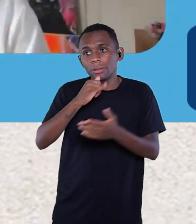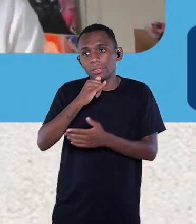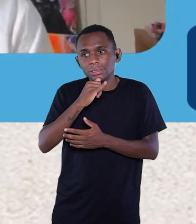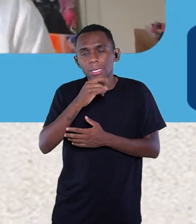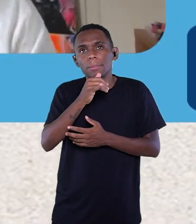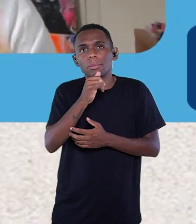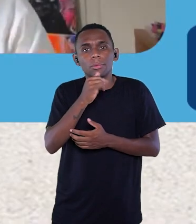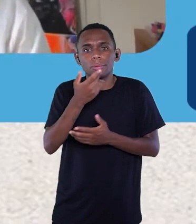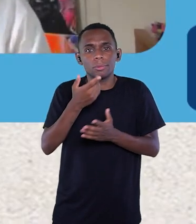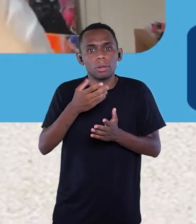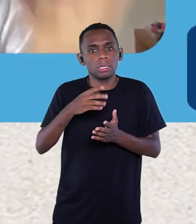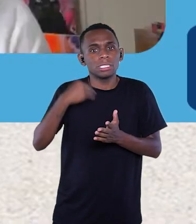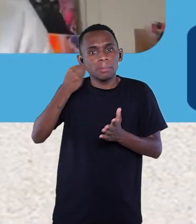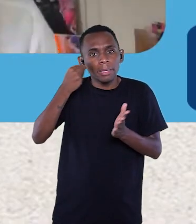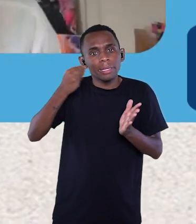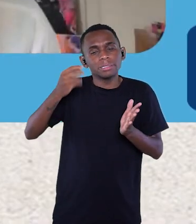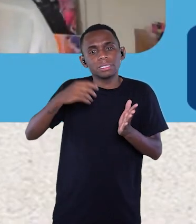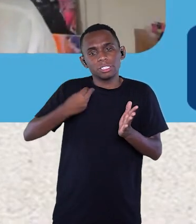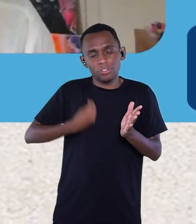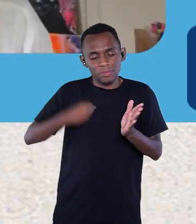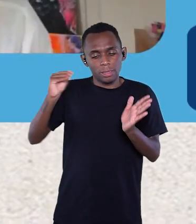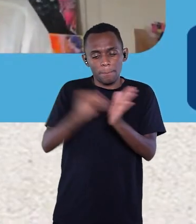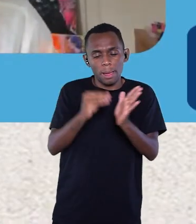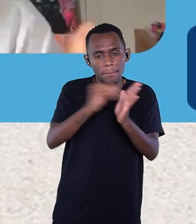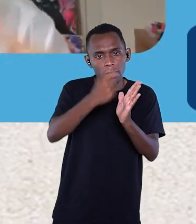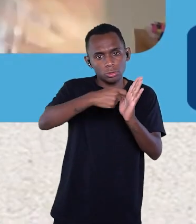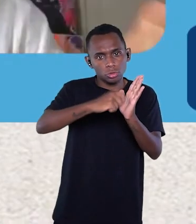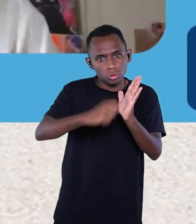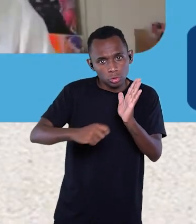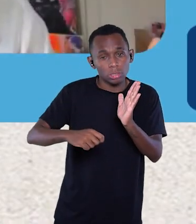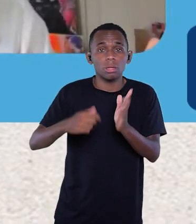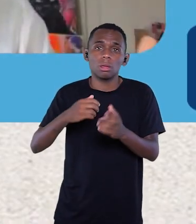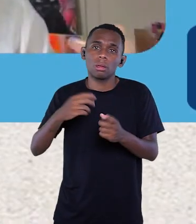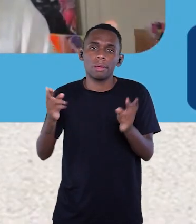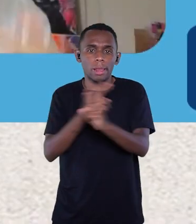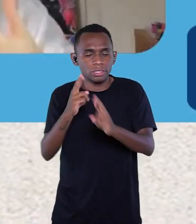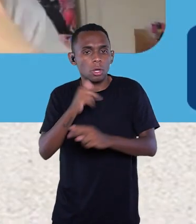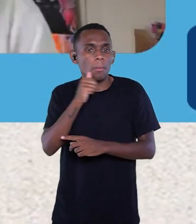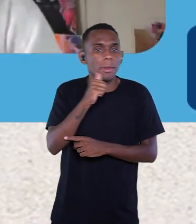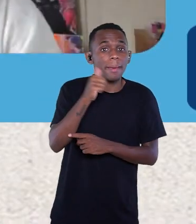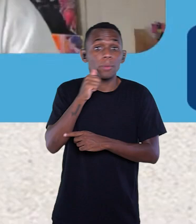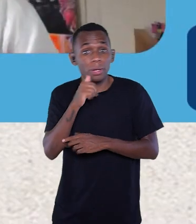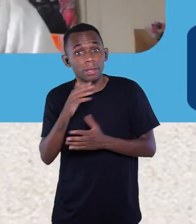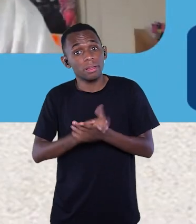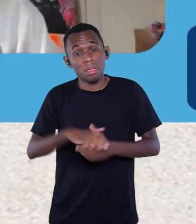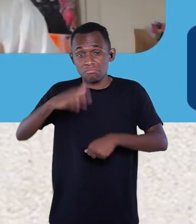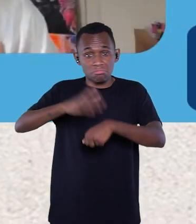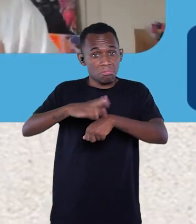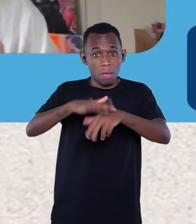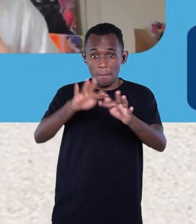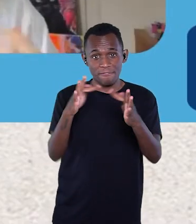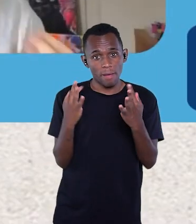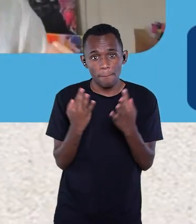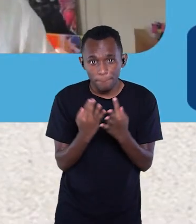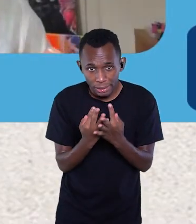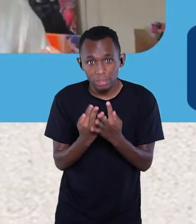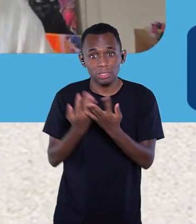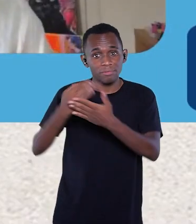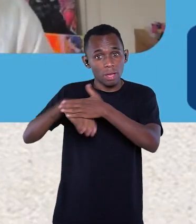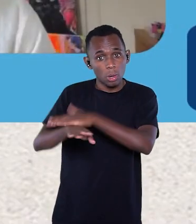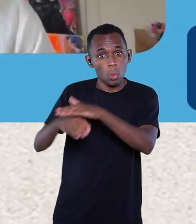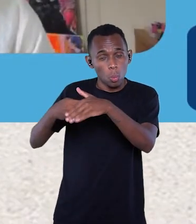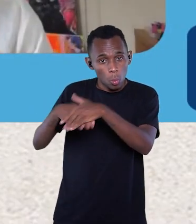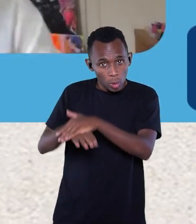exemplo, um diário de uma pessoa que se relacionava com uma mulher que se relacionava com mulheres, a própria família que vai